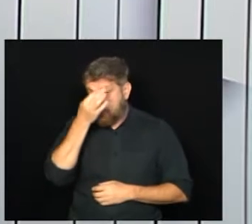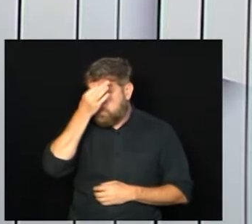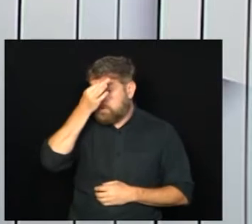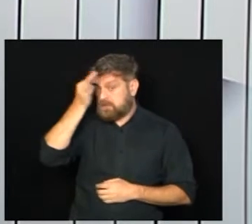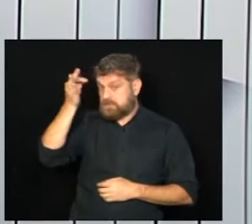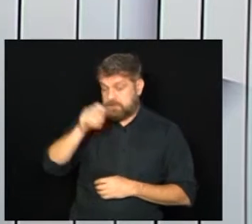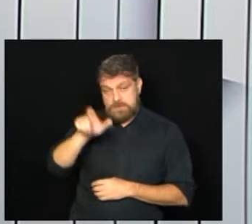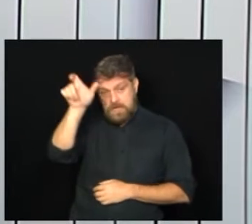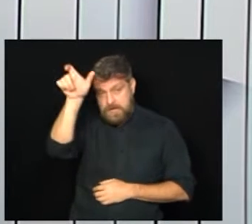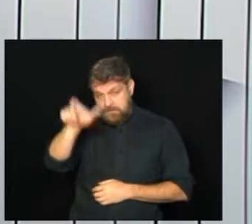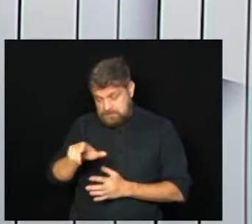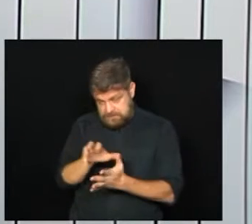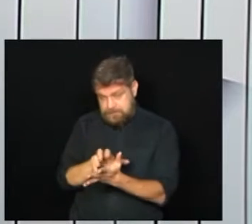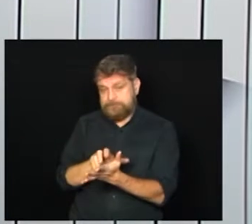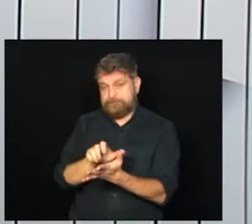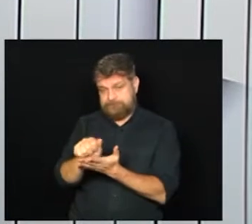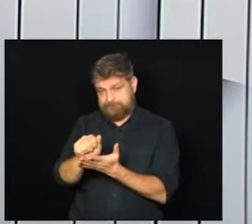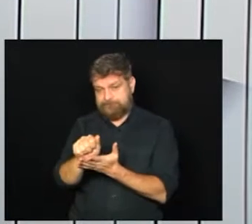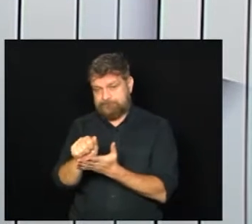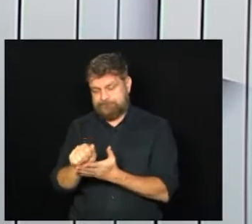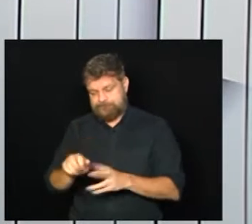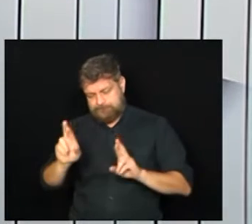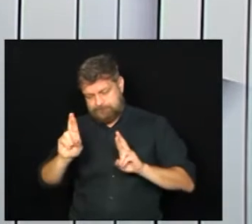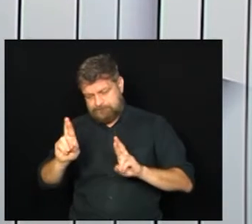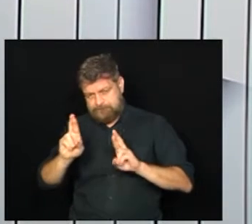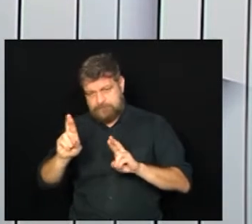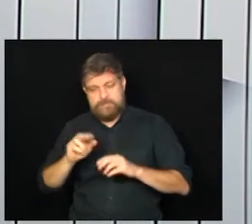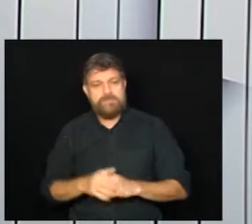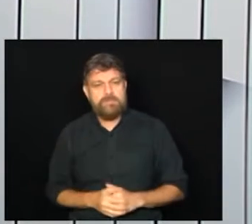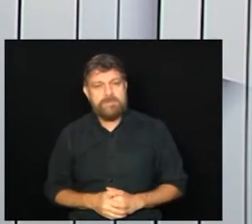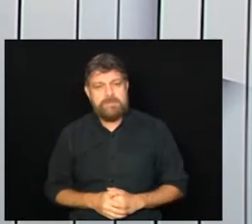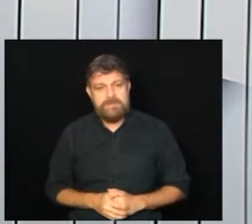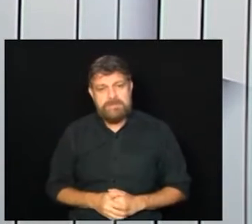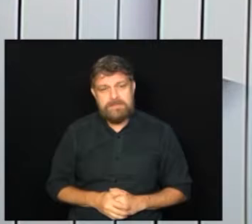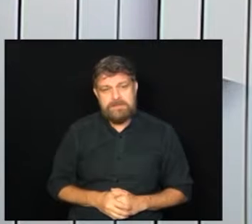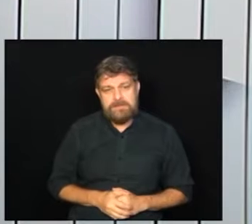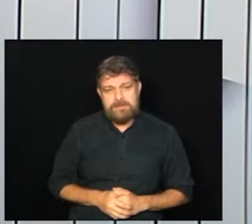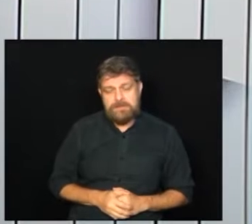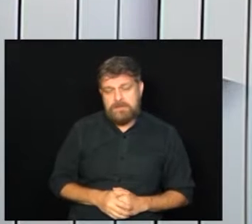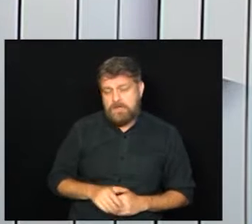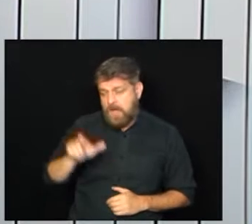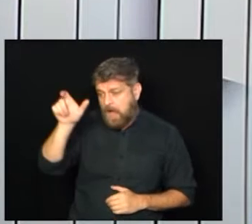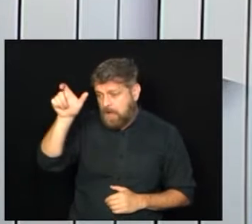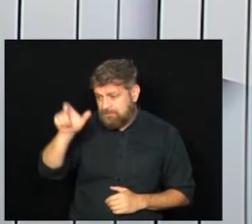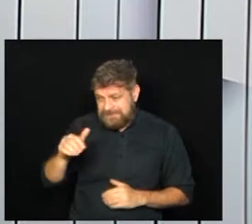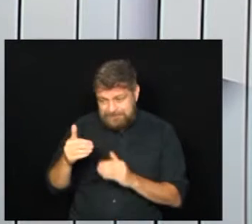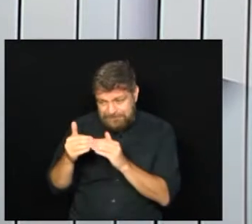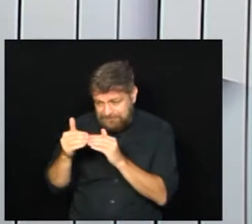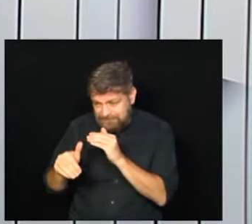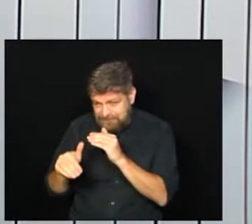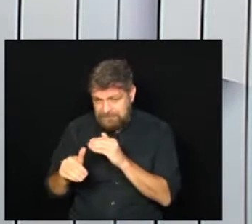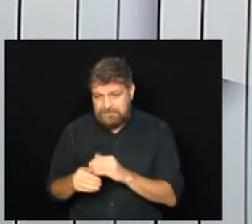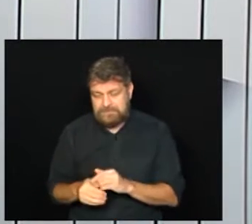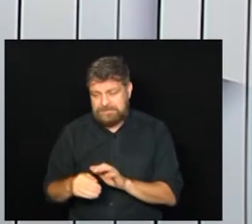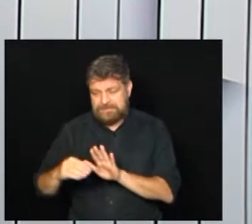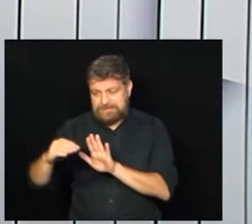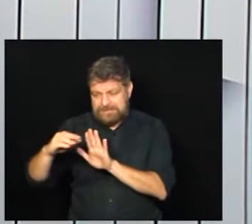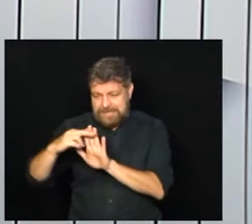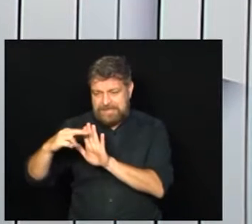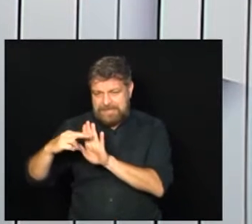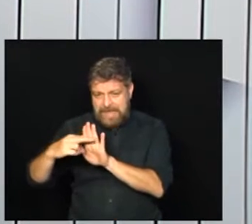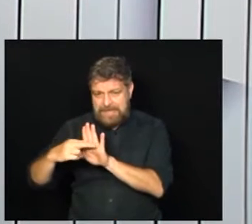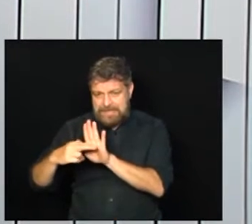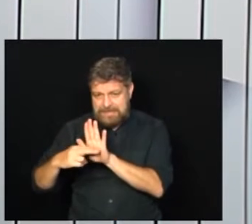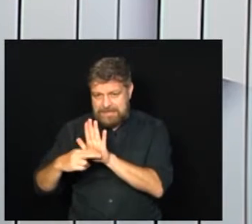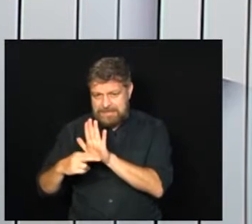você que fará a inscrição neste programa. Caso você não se encaixe nesses requisitos que nós